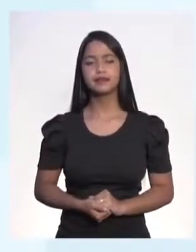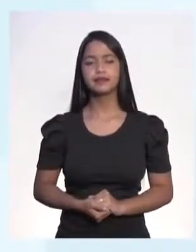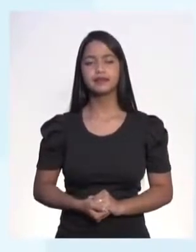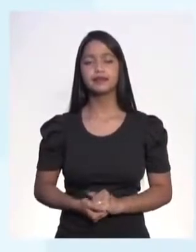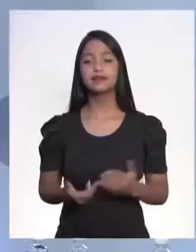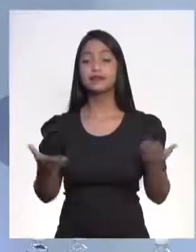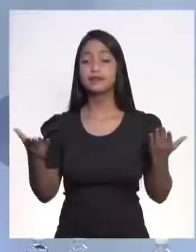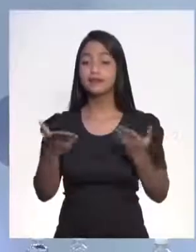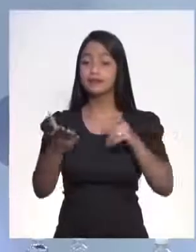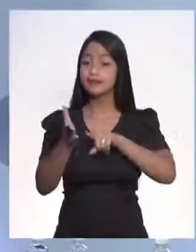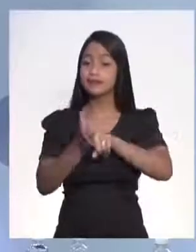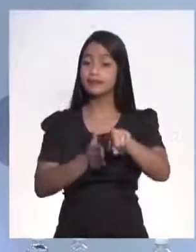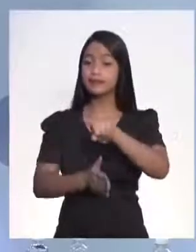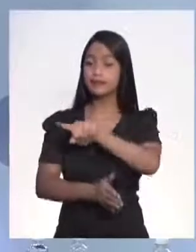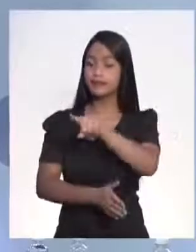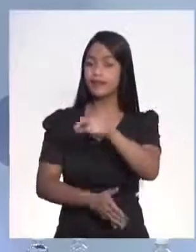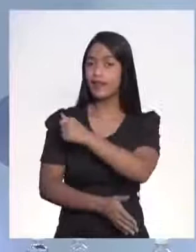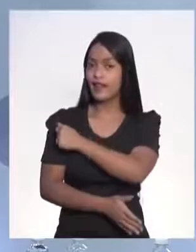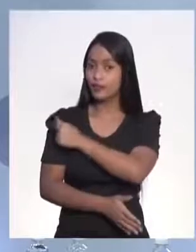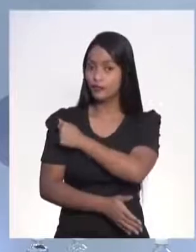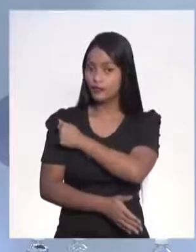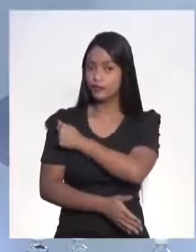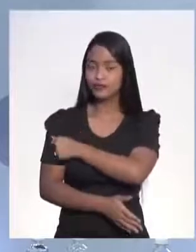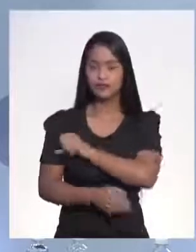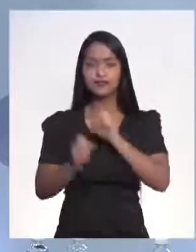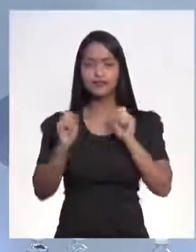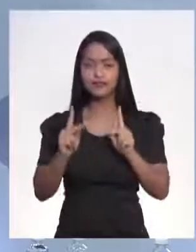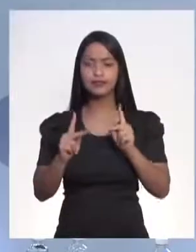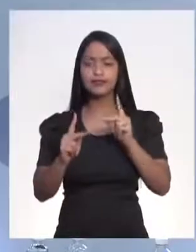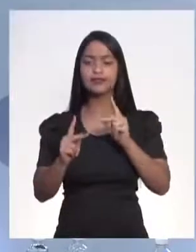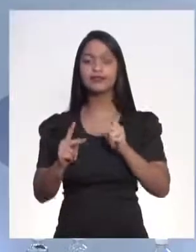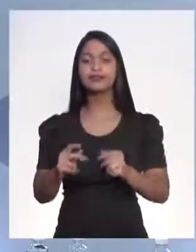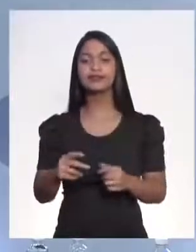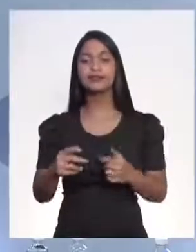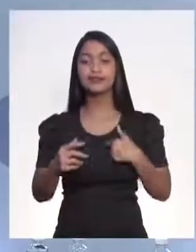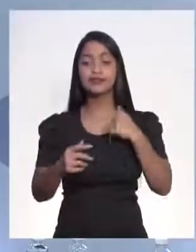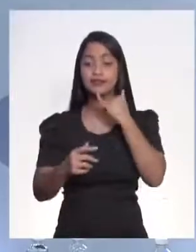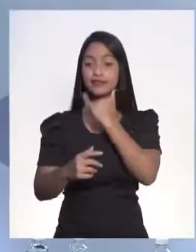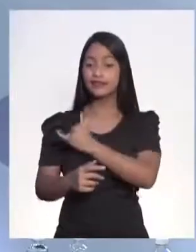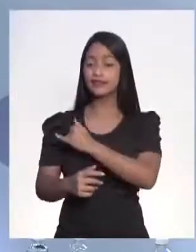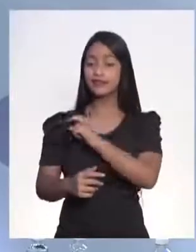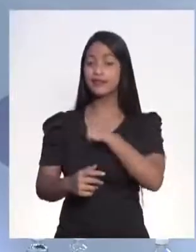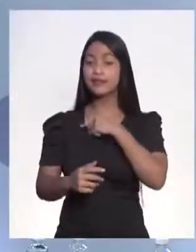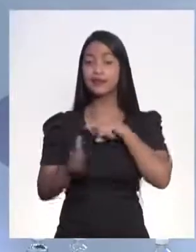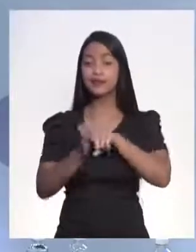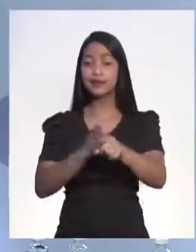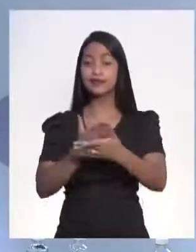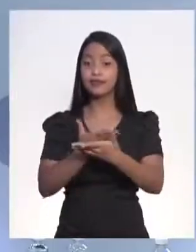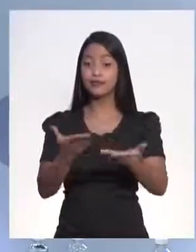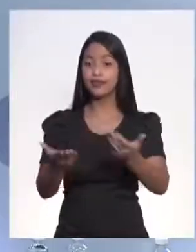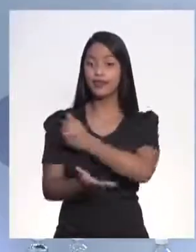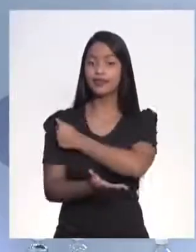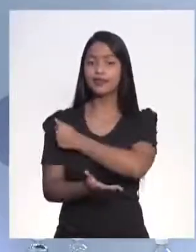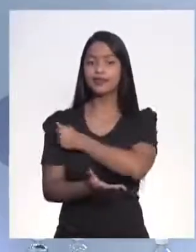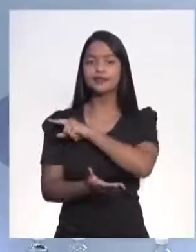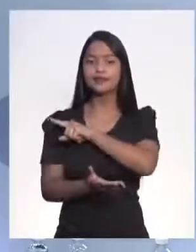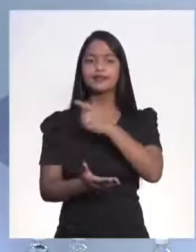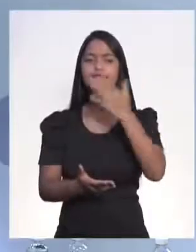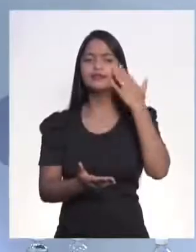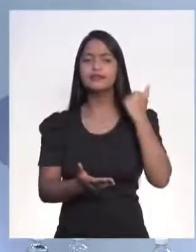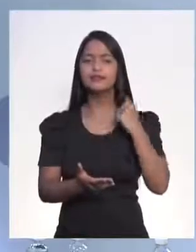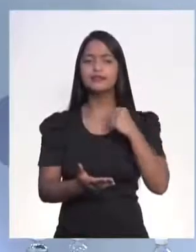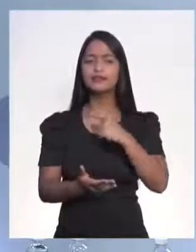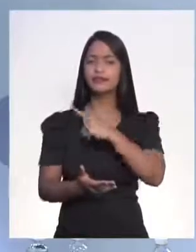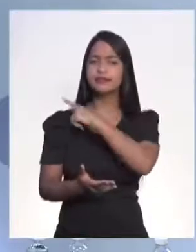tem agora vou entrar já que os alunos tá não tem não tem ter essa mensagem eu falei para ele que eu ia perguntar para vocês aqui vocês sabem porque e